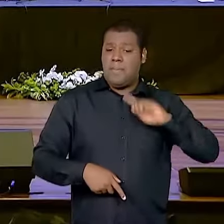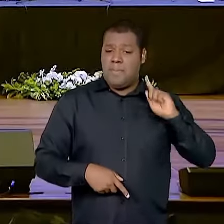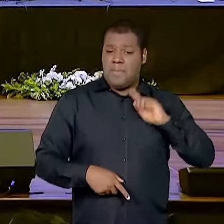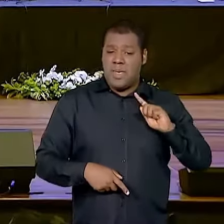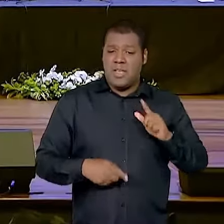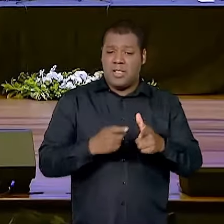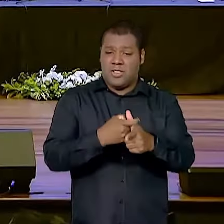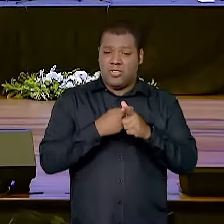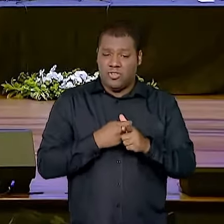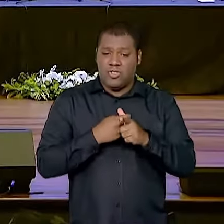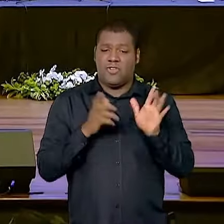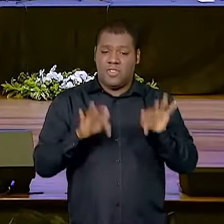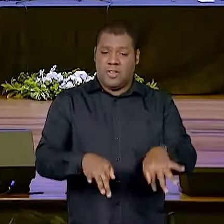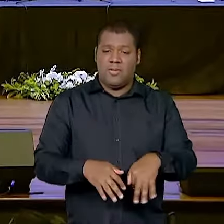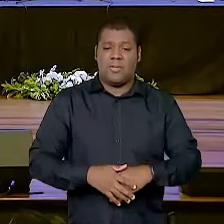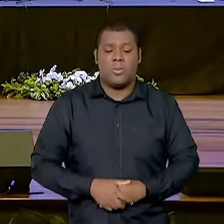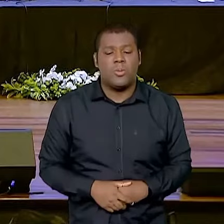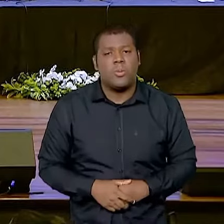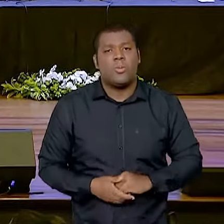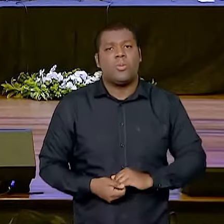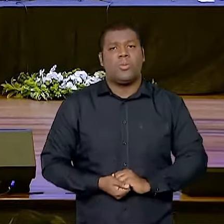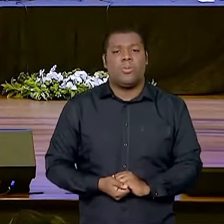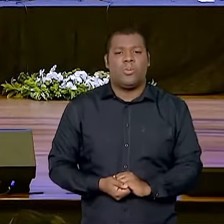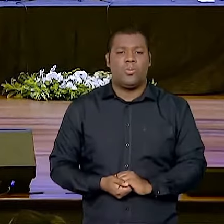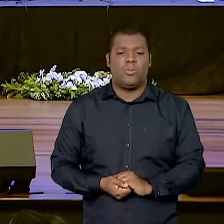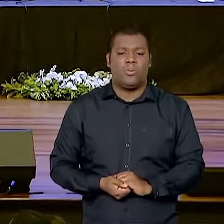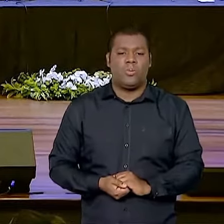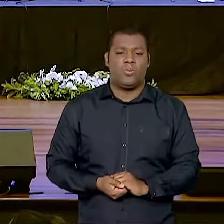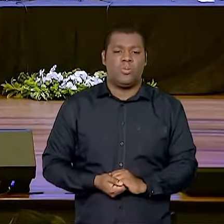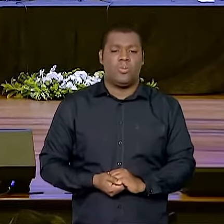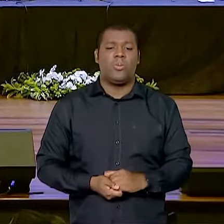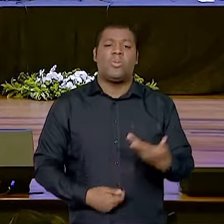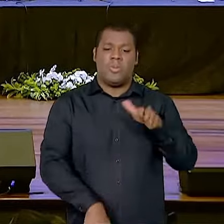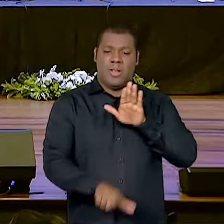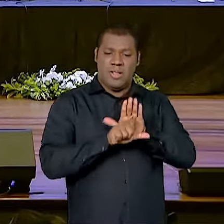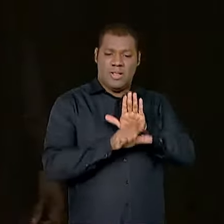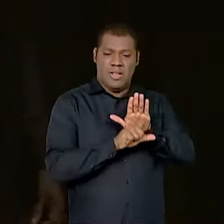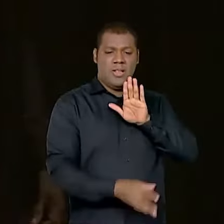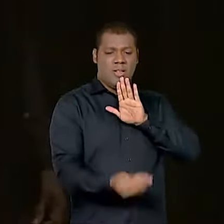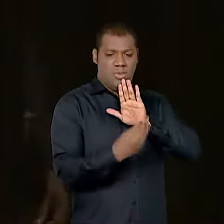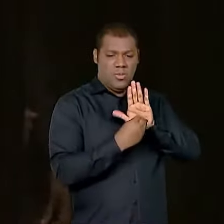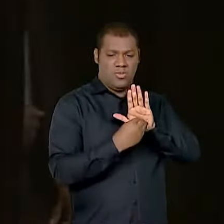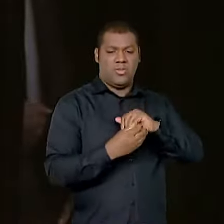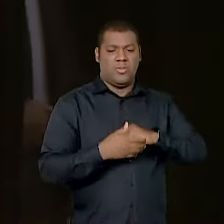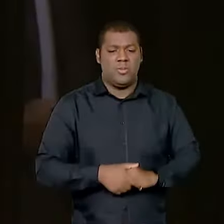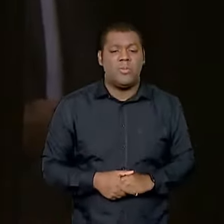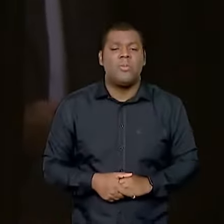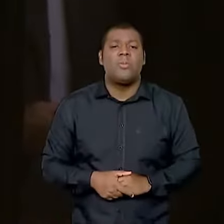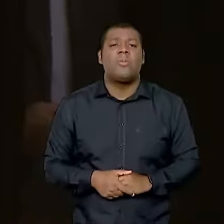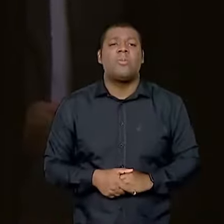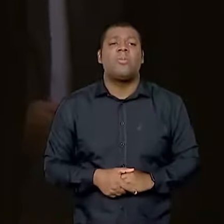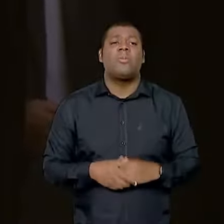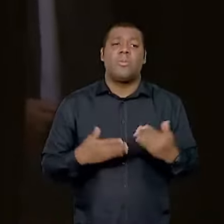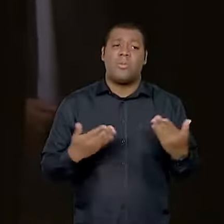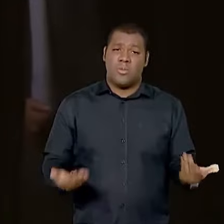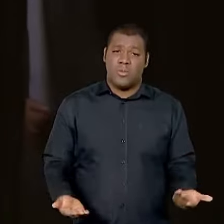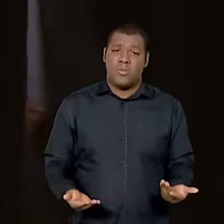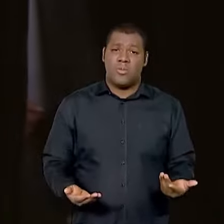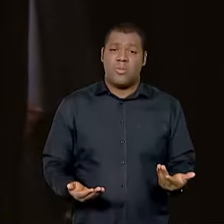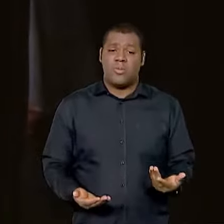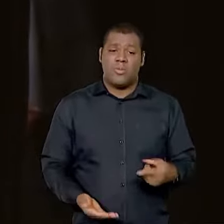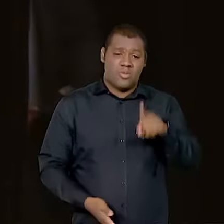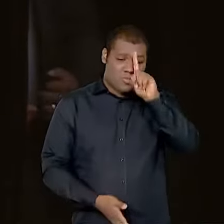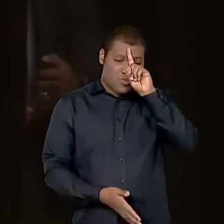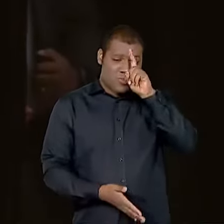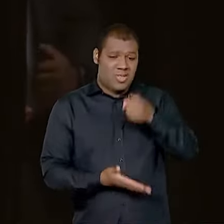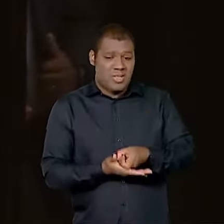O que se apresenta como solução, embora absolutamente respaldado pela lei, não há dúvida disso, mas o que se apresenta é uma solução que não é uma